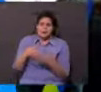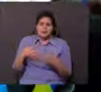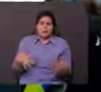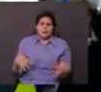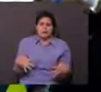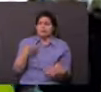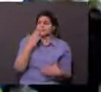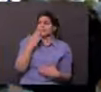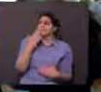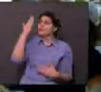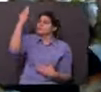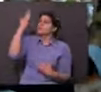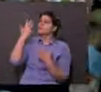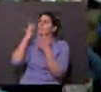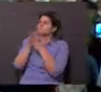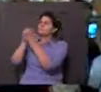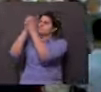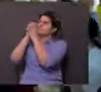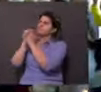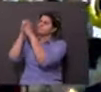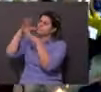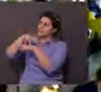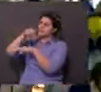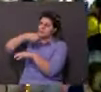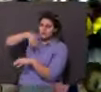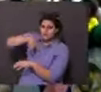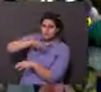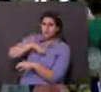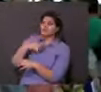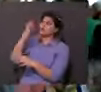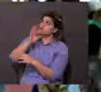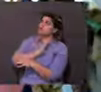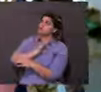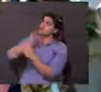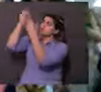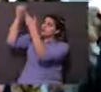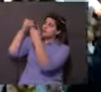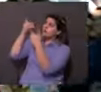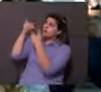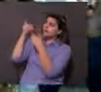Peçamos-lhe que interceda por nós, para que o Senhor venha em nosso auxílio.